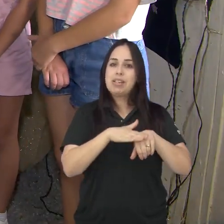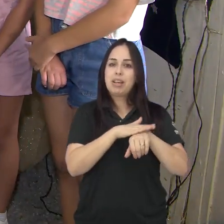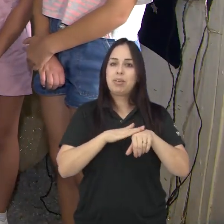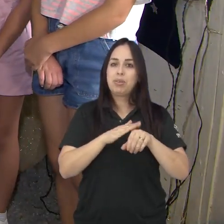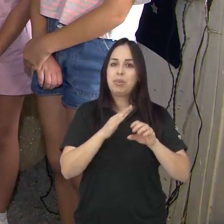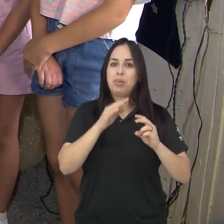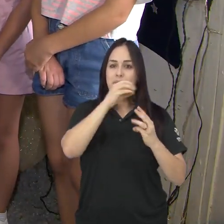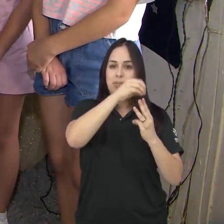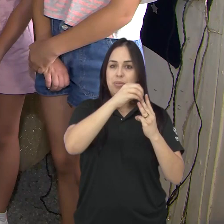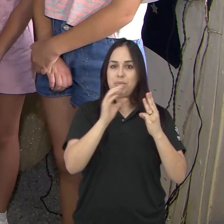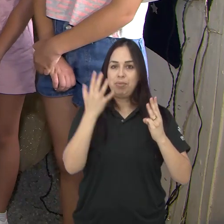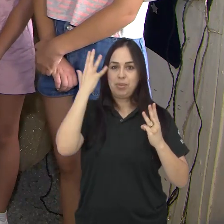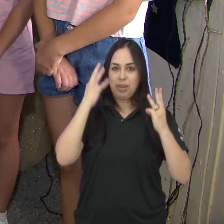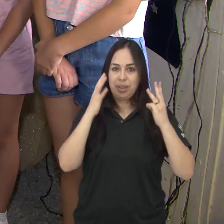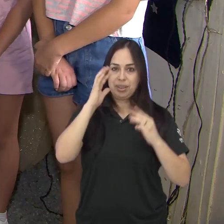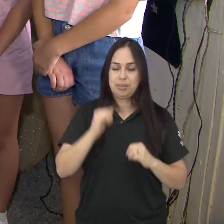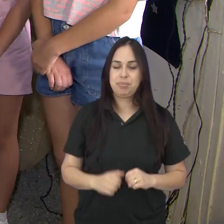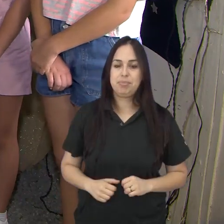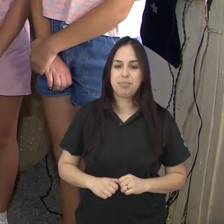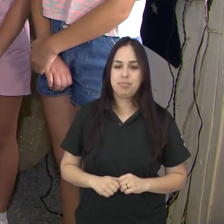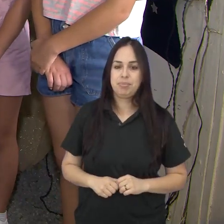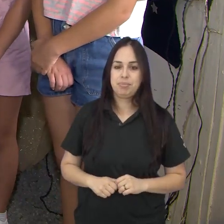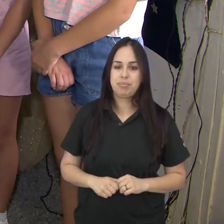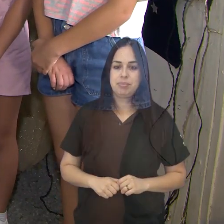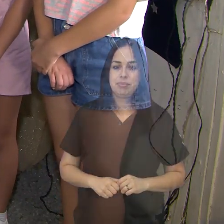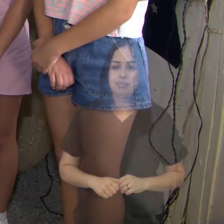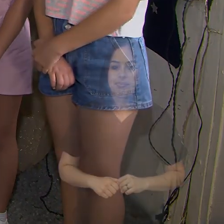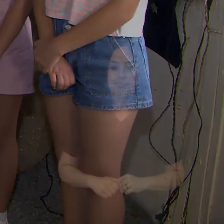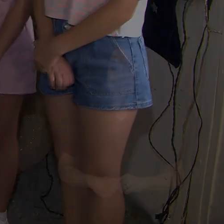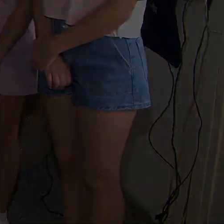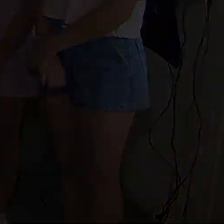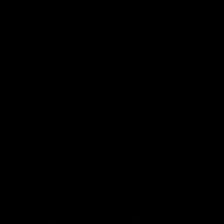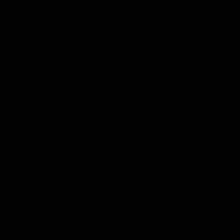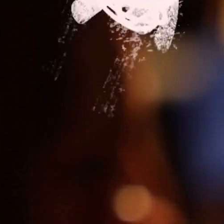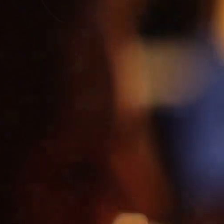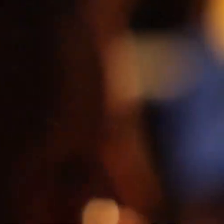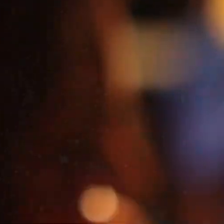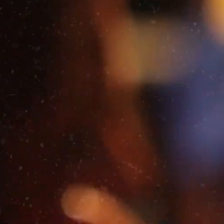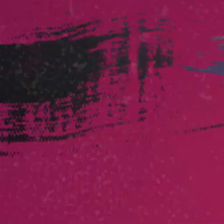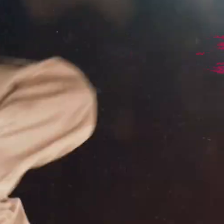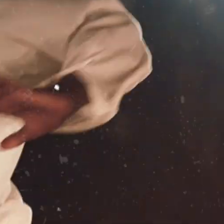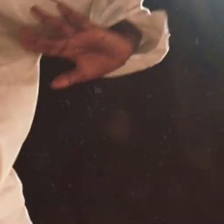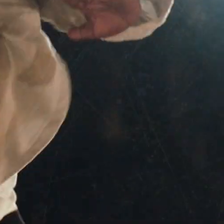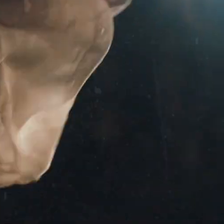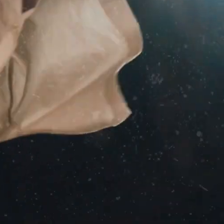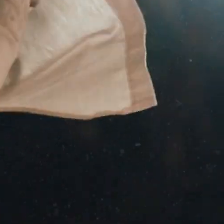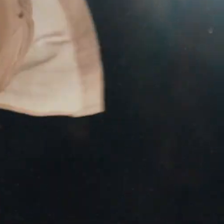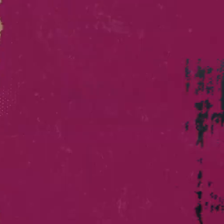Folia de Reis. A gente já volta.